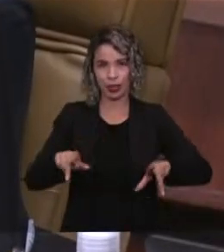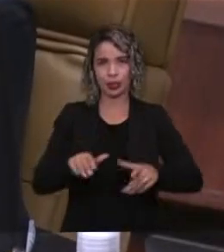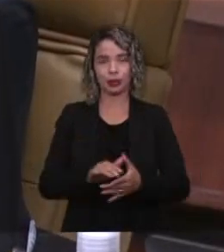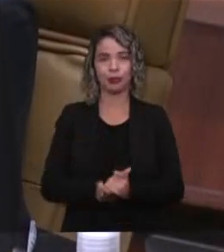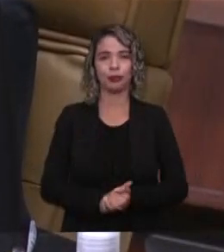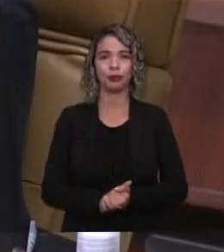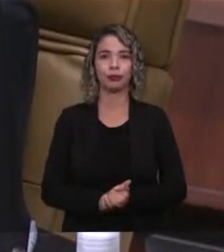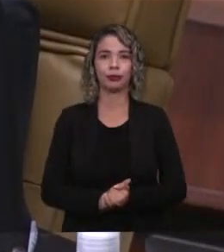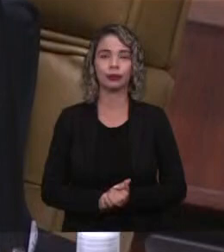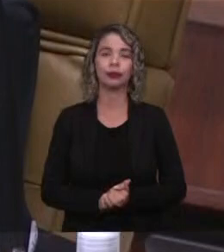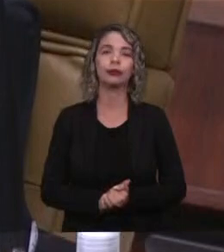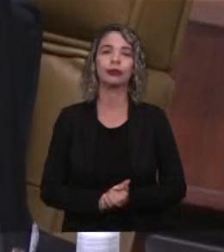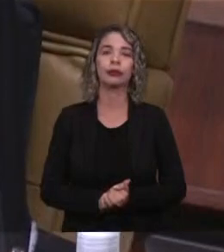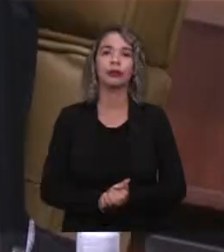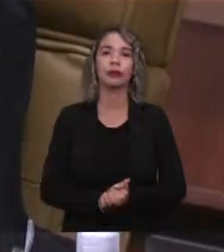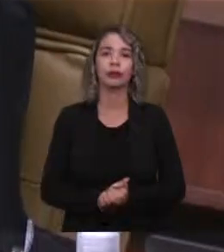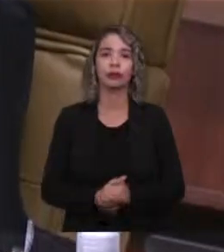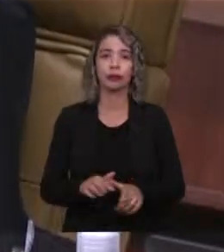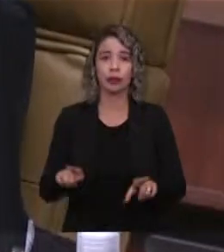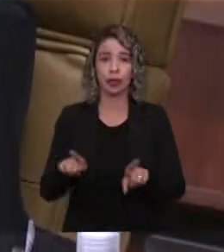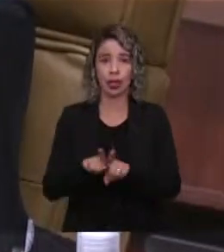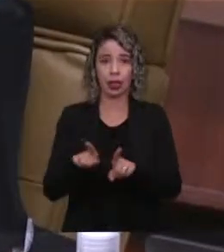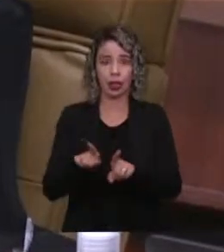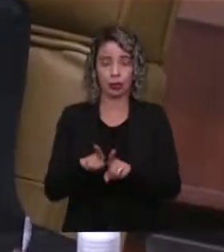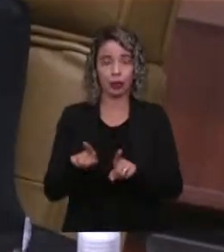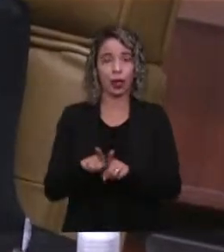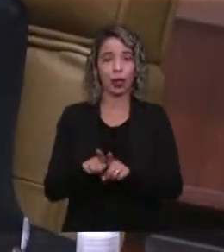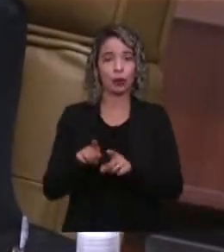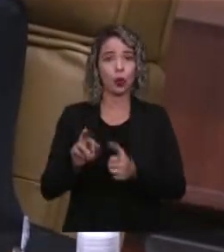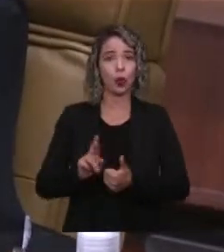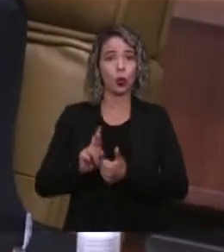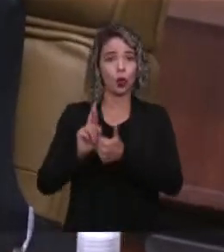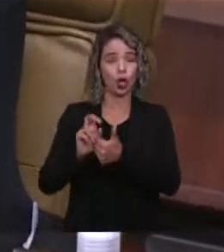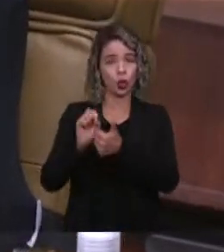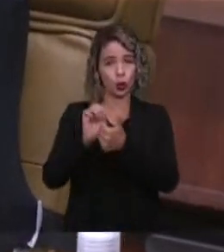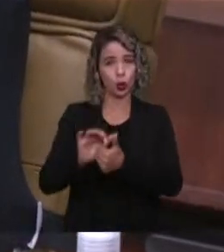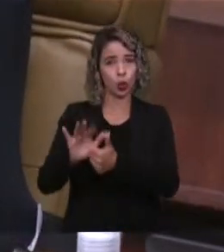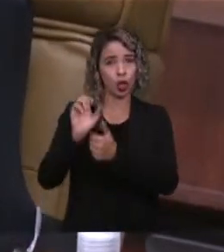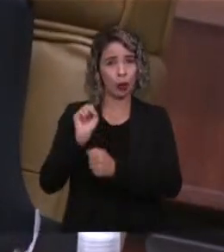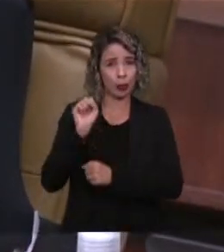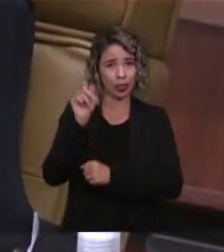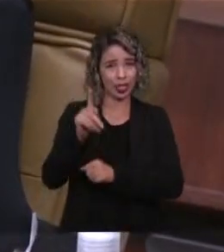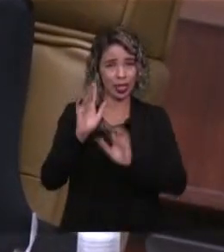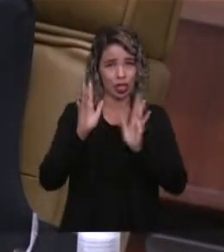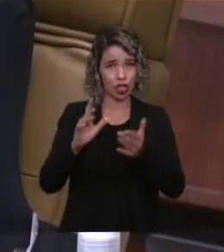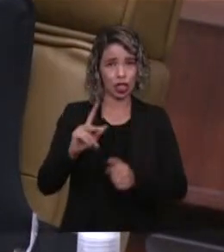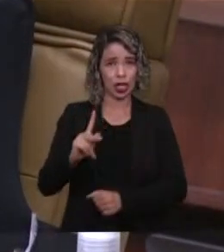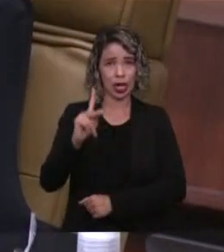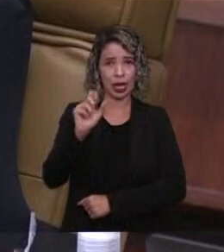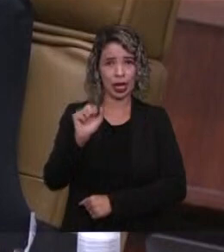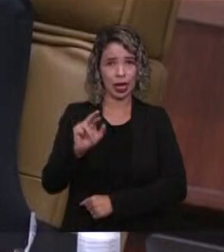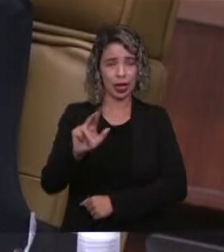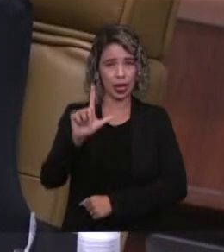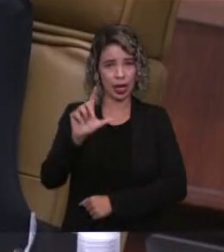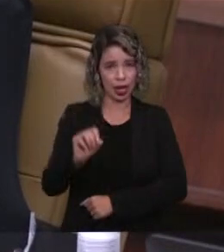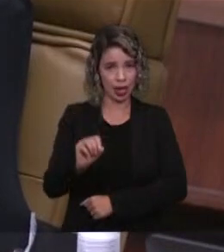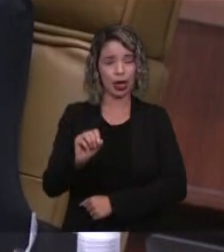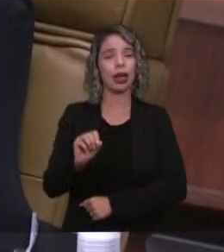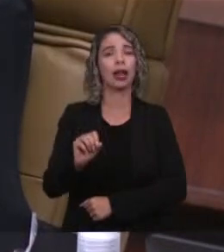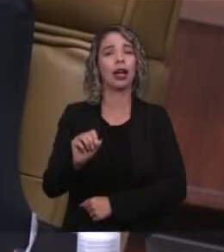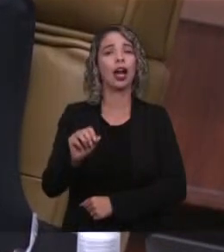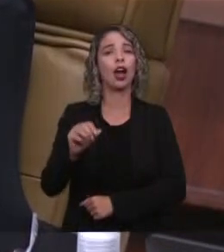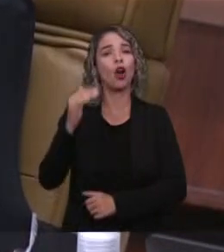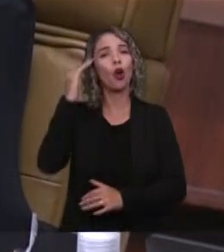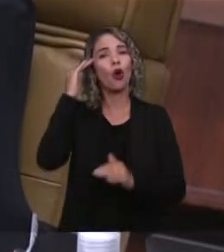Também em sede doutrinária, a procuradora da República aposentada, Carla Veríssima de Carli, assevera na mesma linha que é